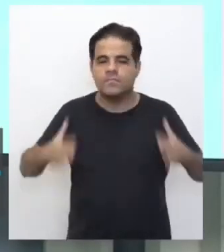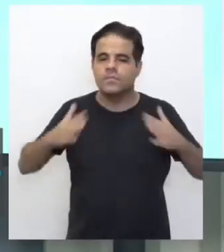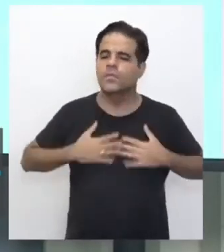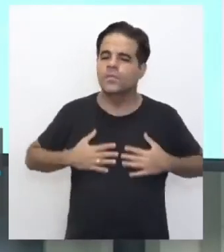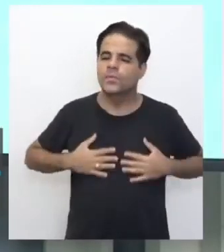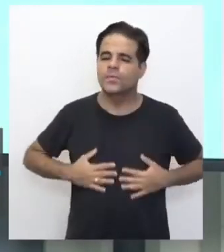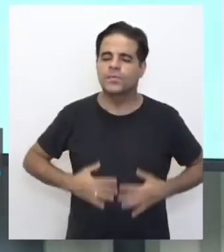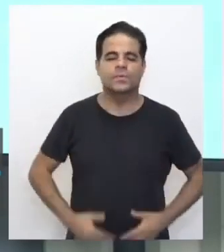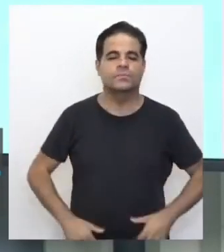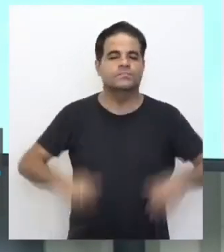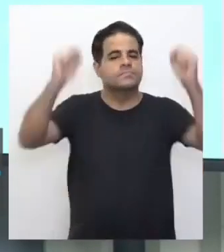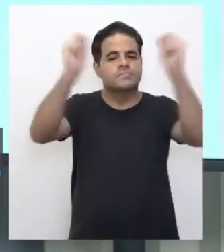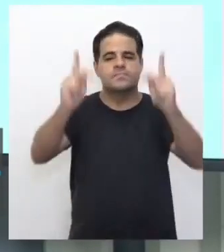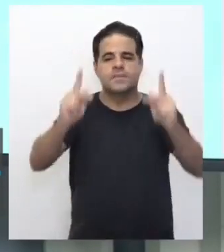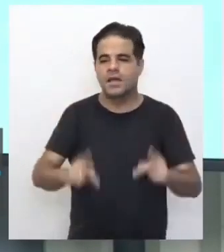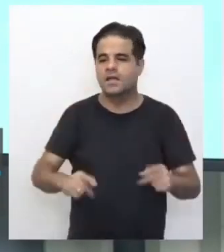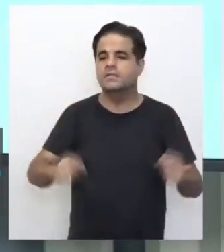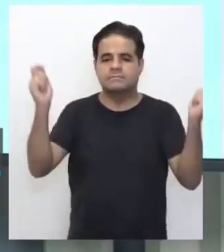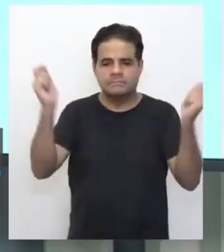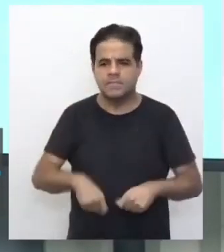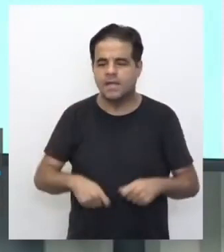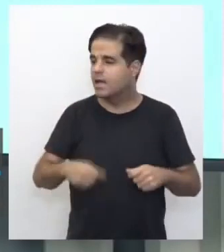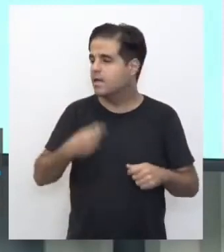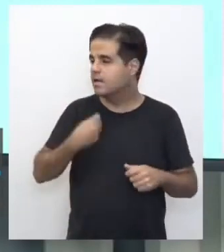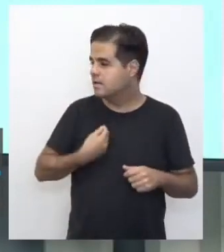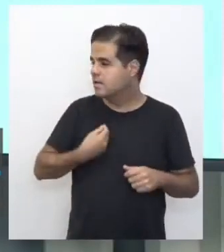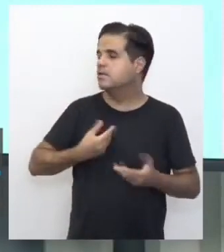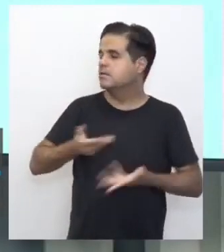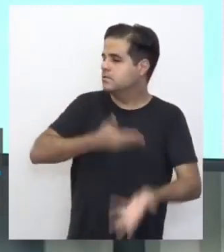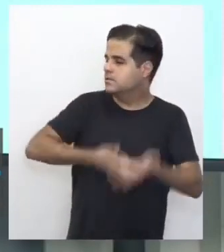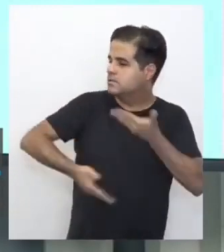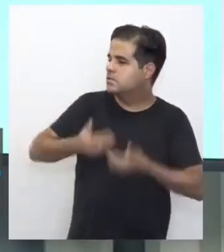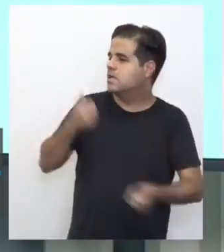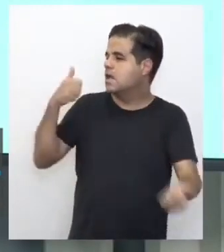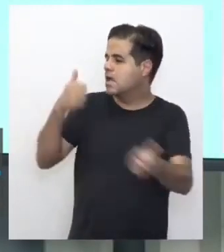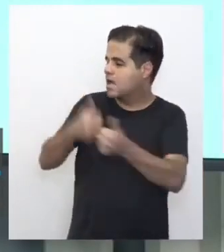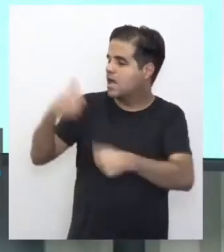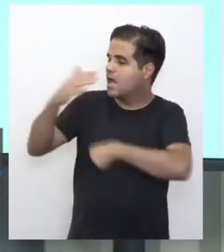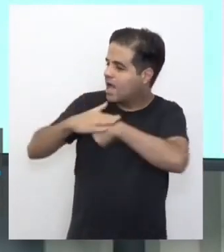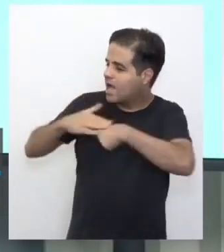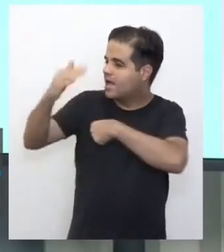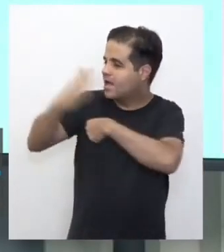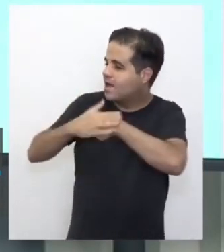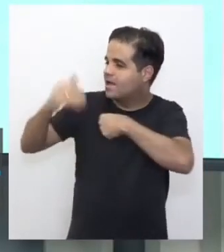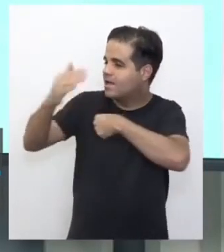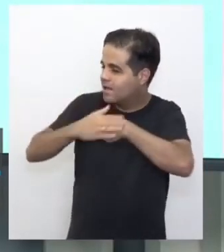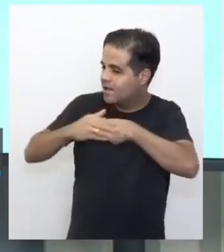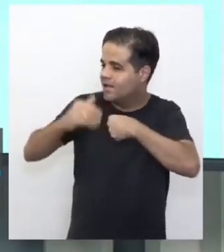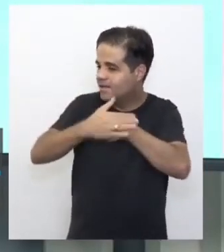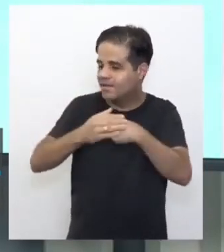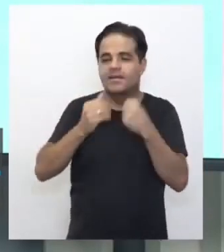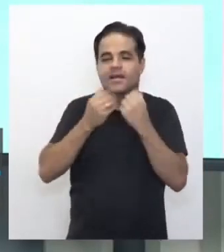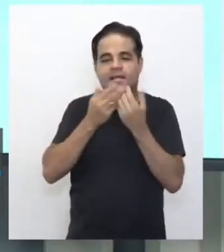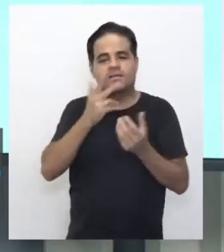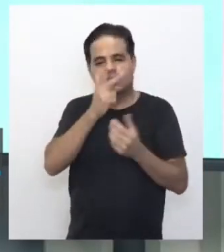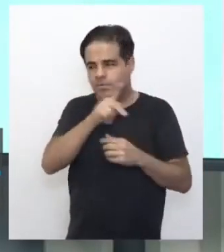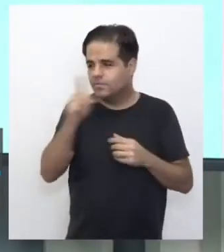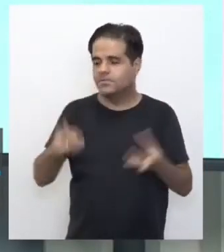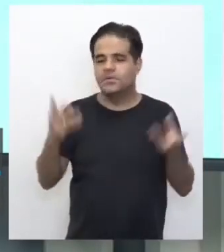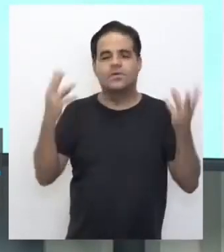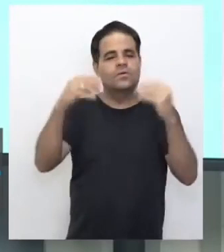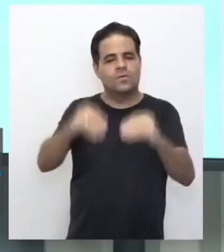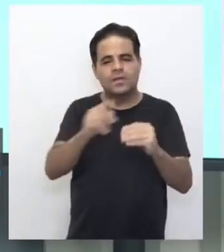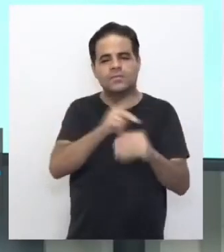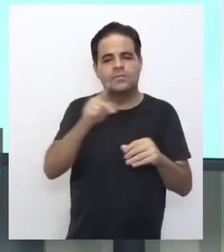De né? tranquilidade. Então é possível ver sim uma relação próxima de carinho, de encantamento, como a professora colocou aqui, né?